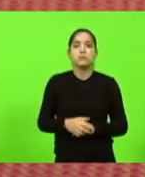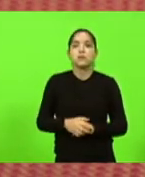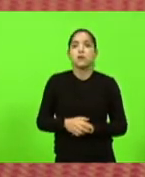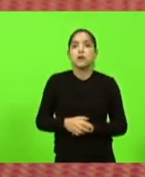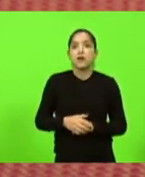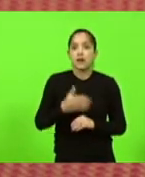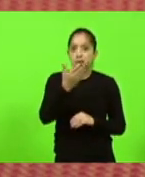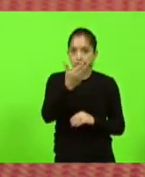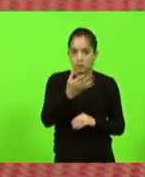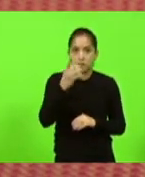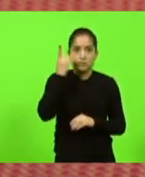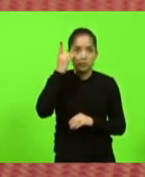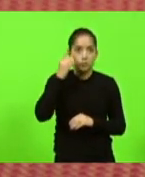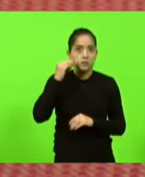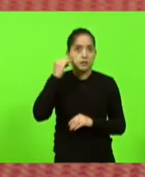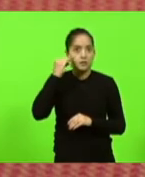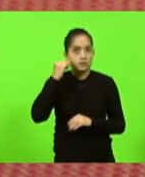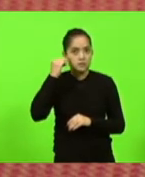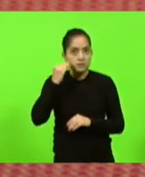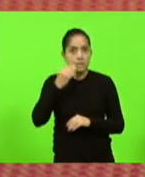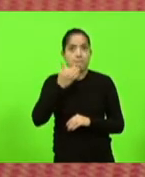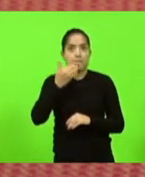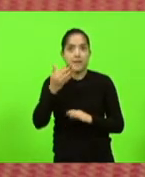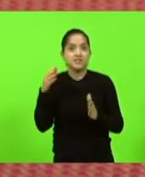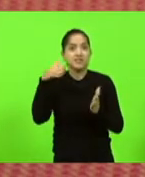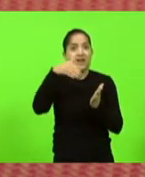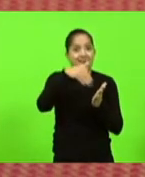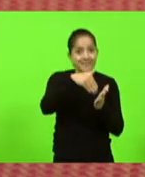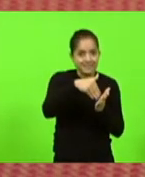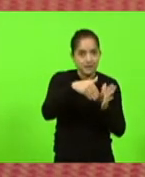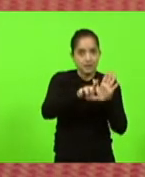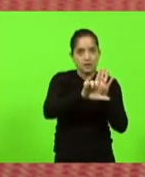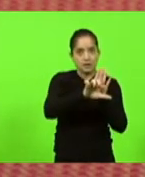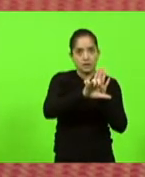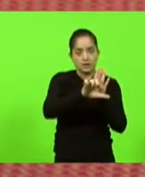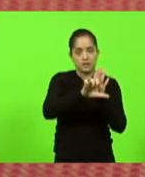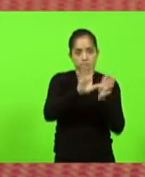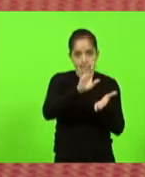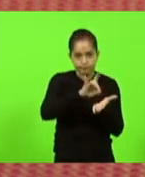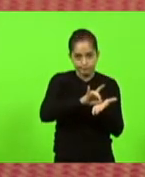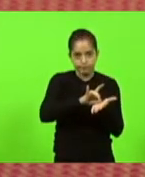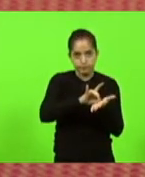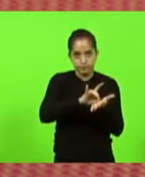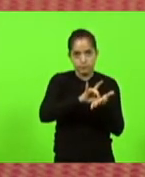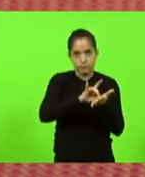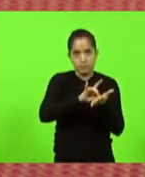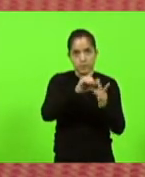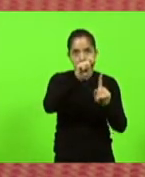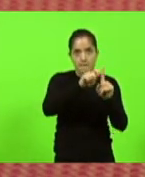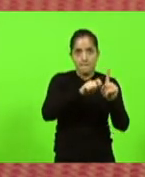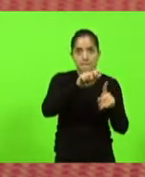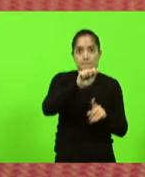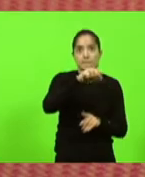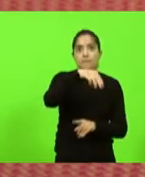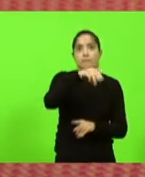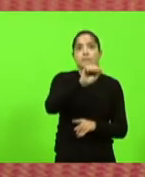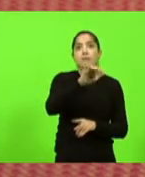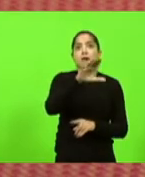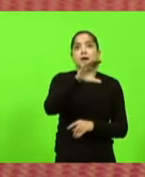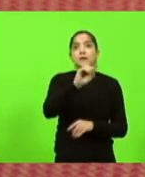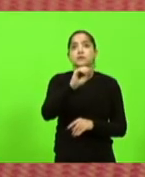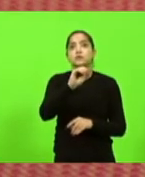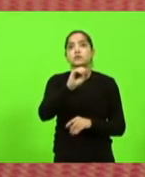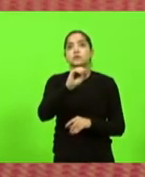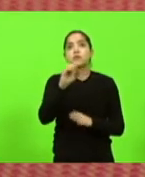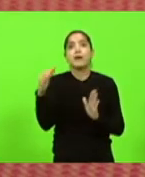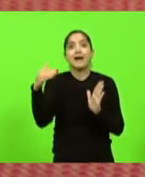deputado Márcio Machado pede até a data da publicação da lei, ou seja, de março de 2020 até a data